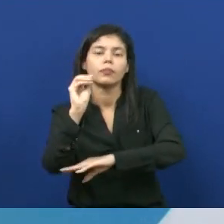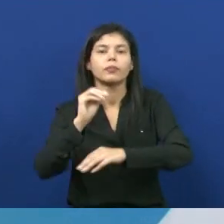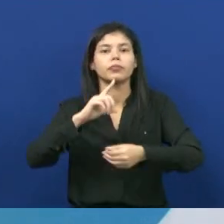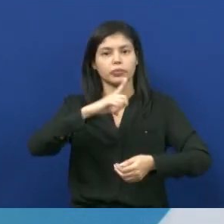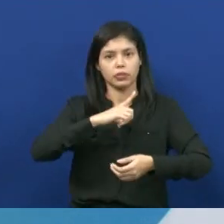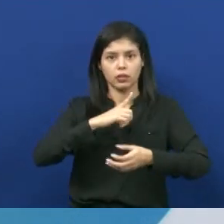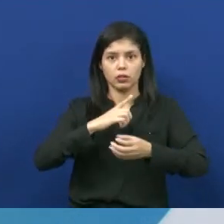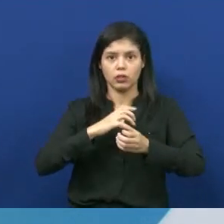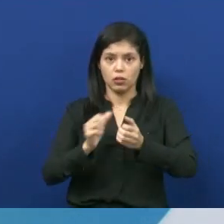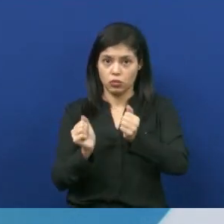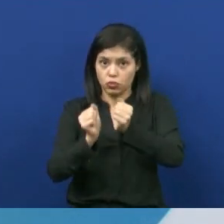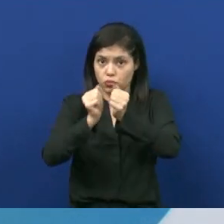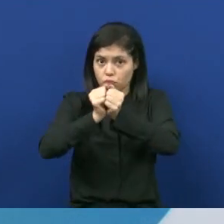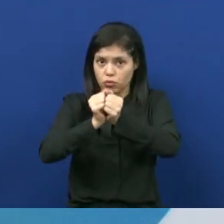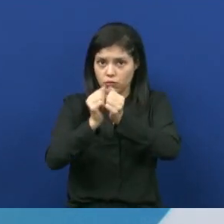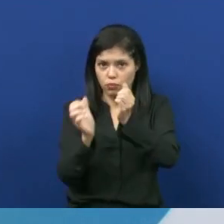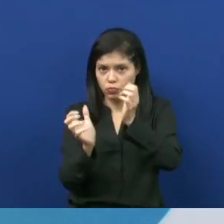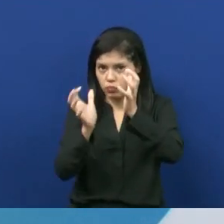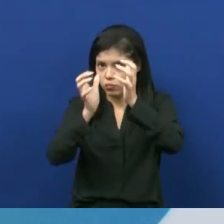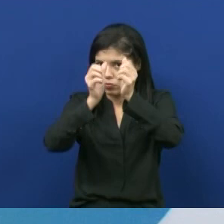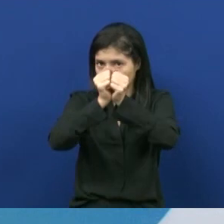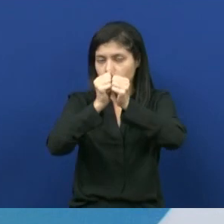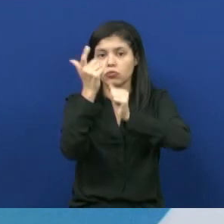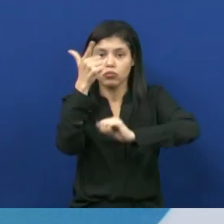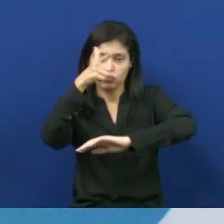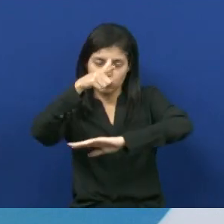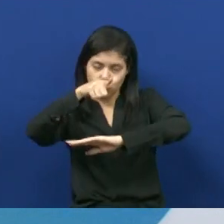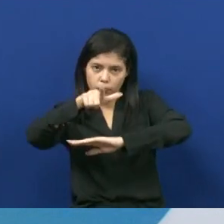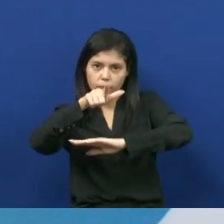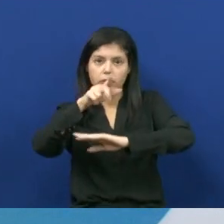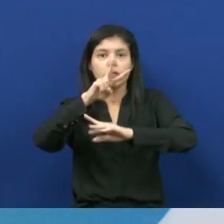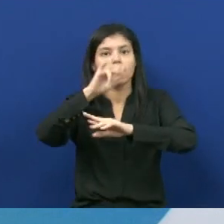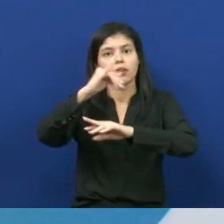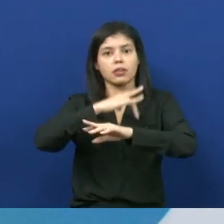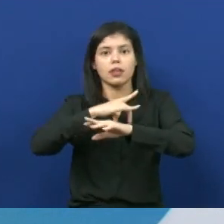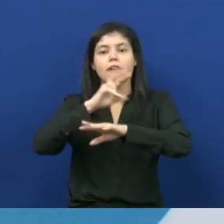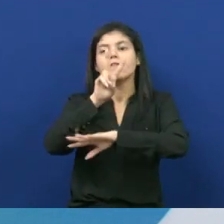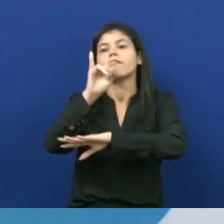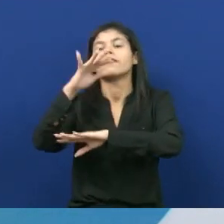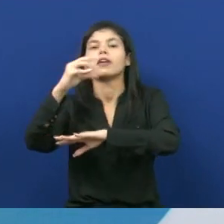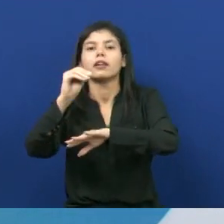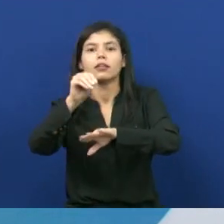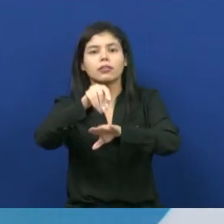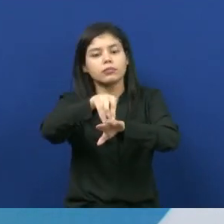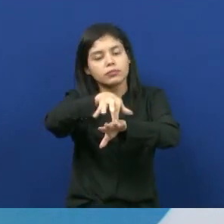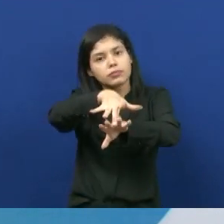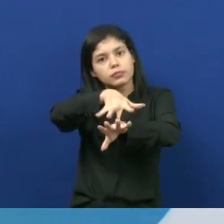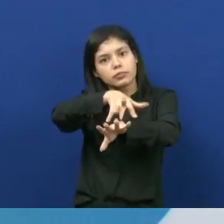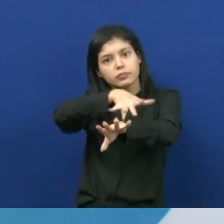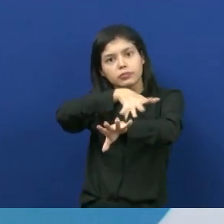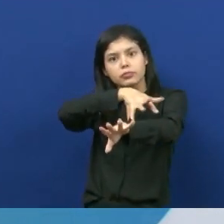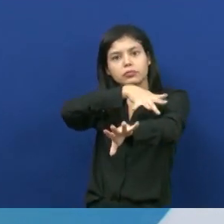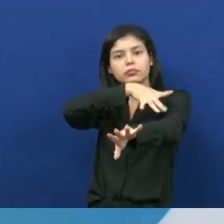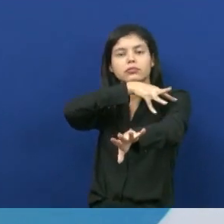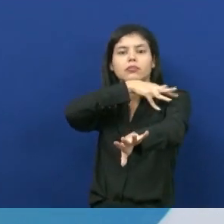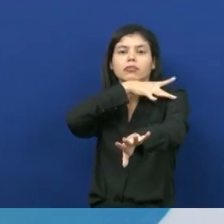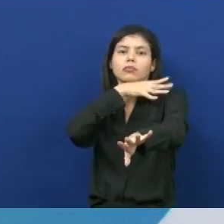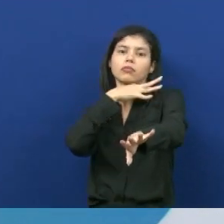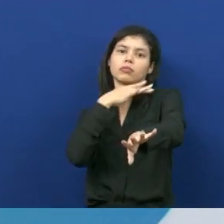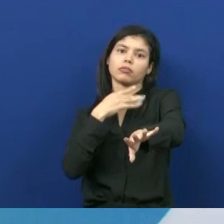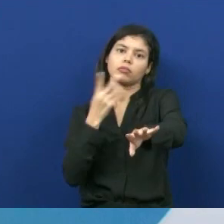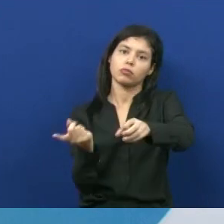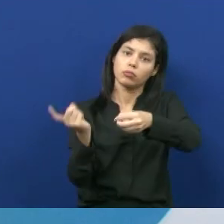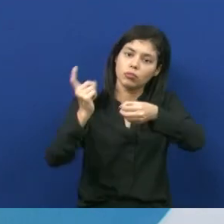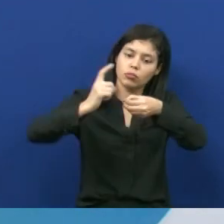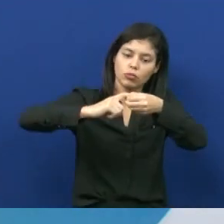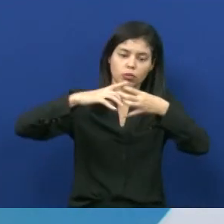se formar, os capilares vão se unir novamente e vão formar as veias, que vão carregar o gás carbônico de volta para o